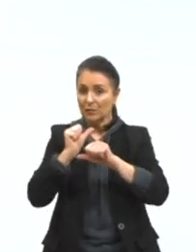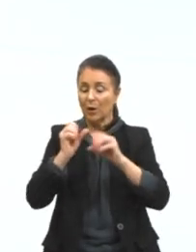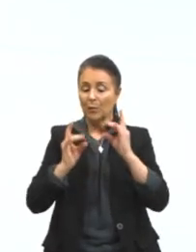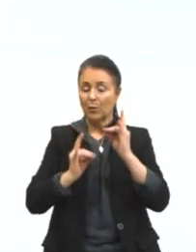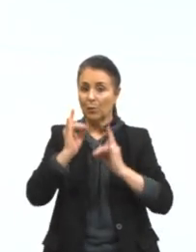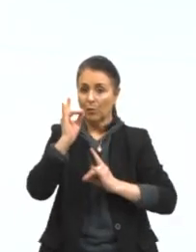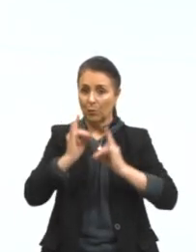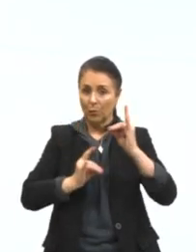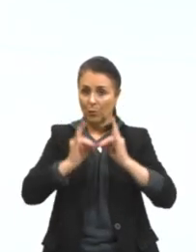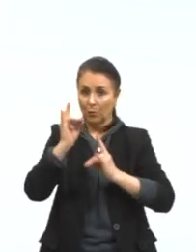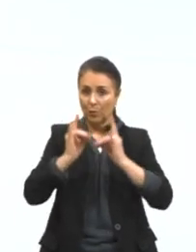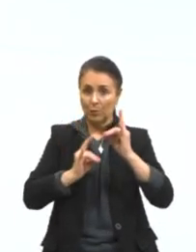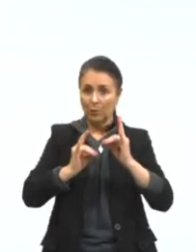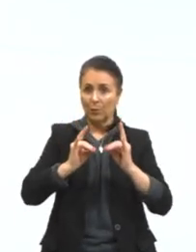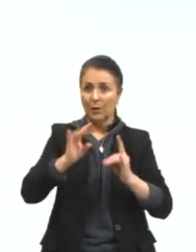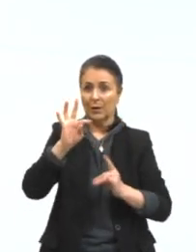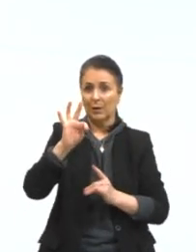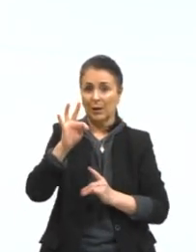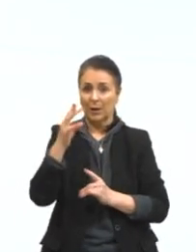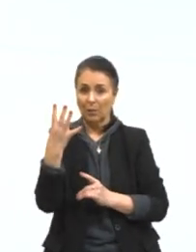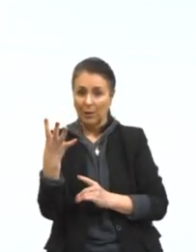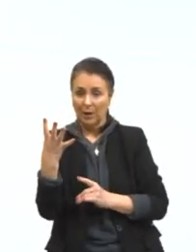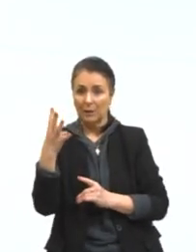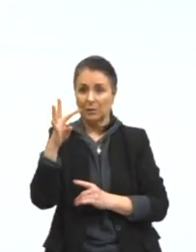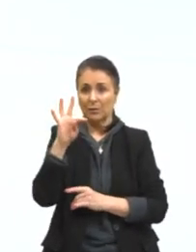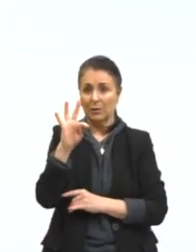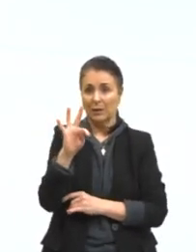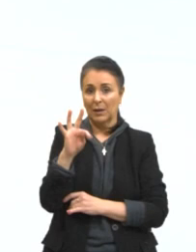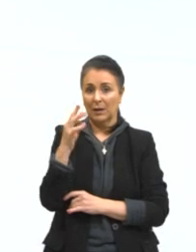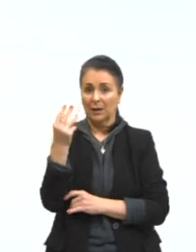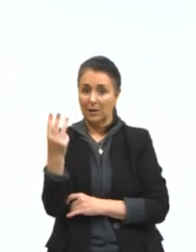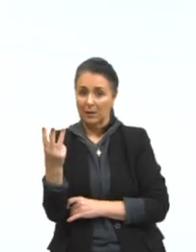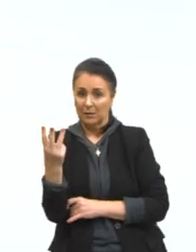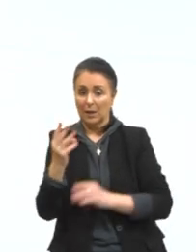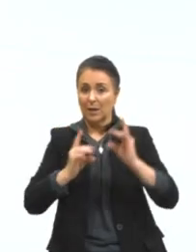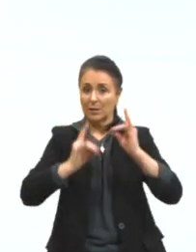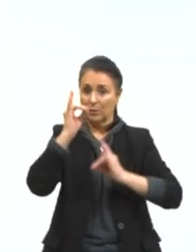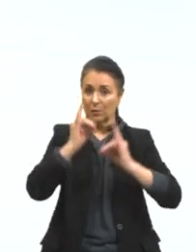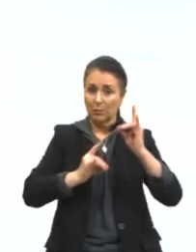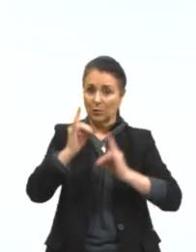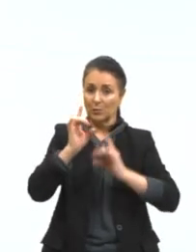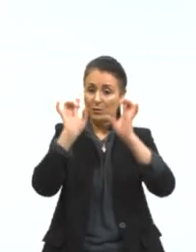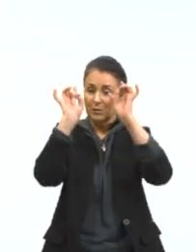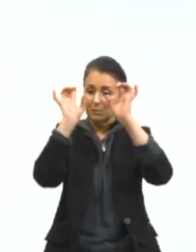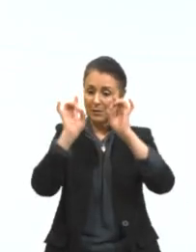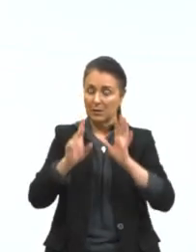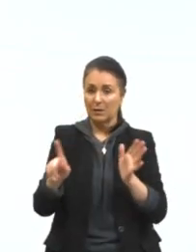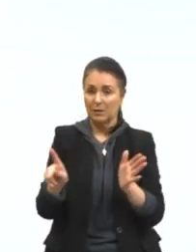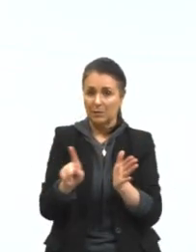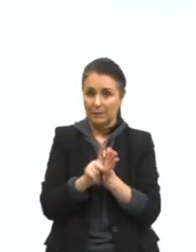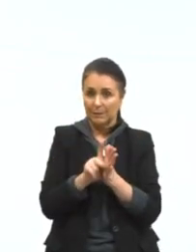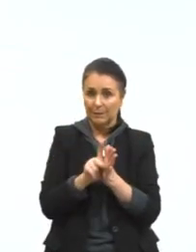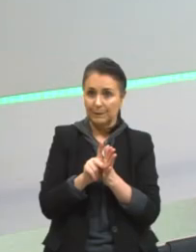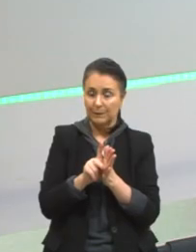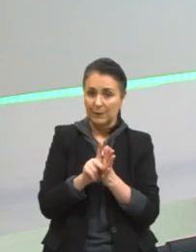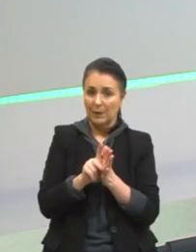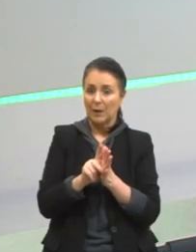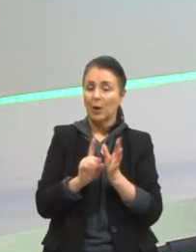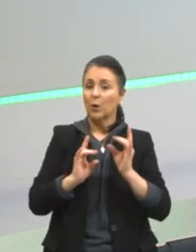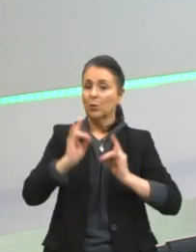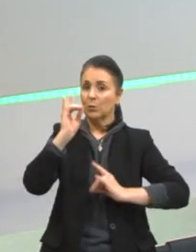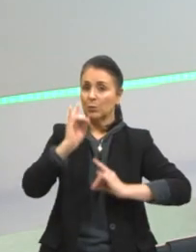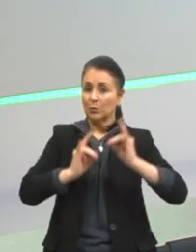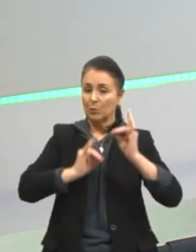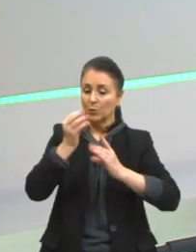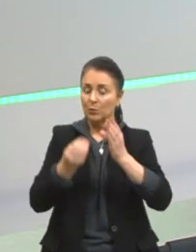hormônio T4 em T3 Então esse hormônio específico de 4 MP3 e esses